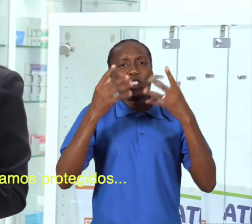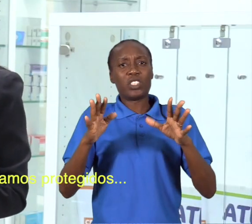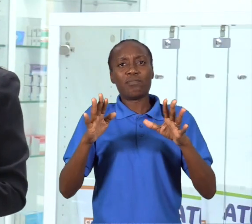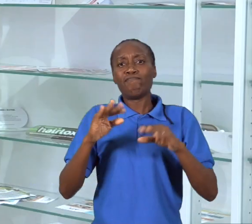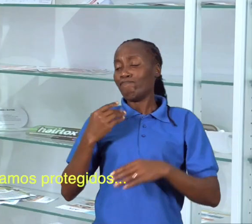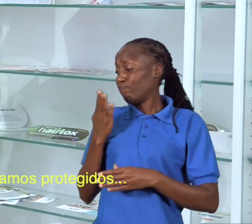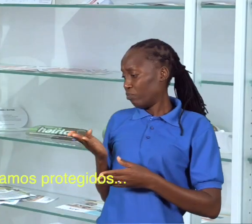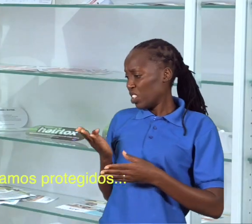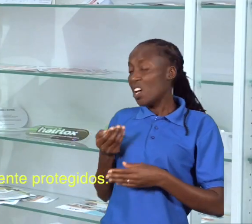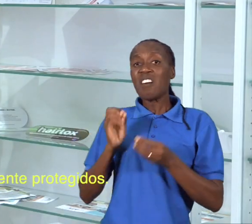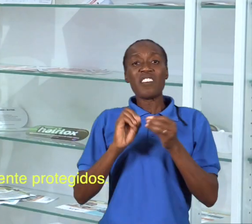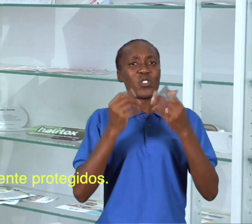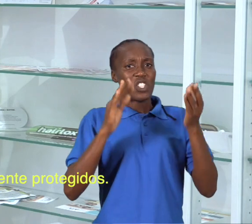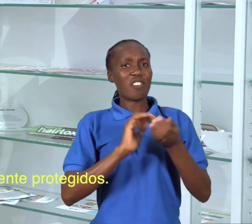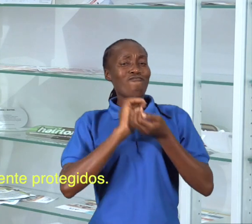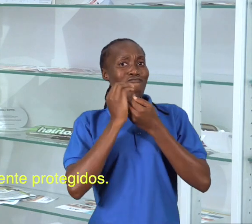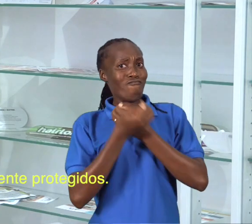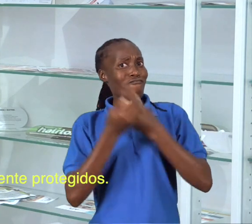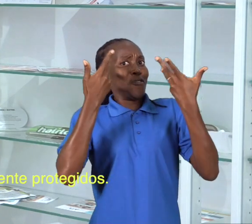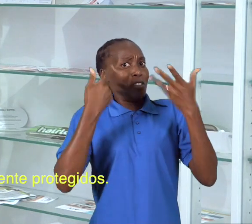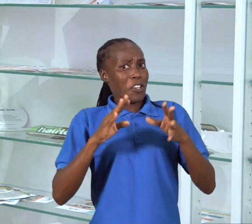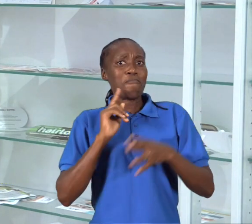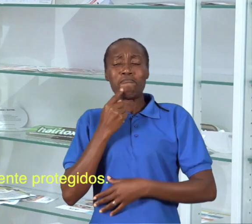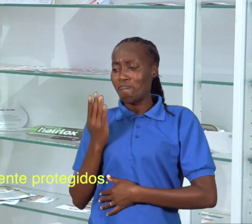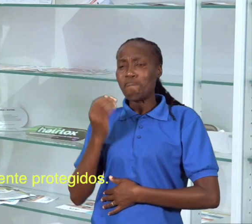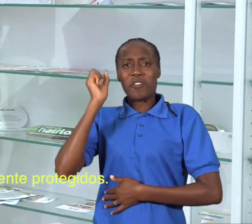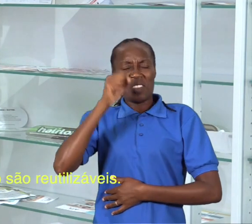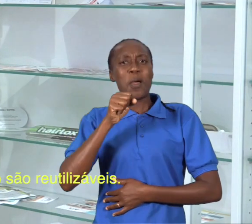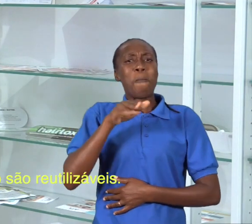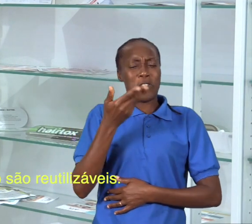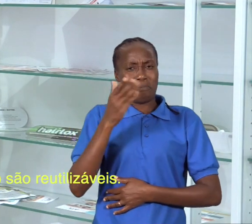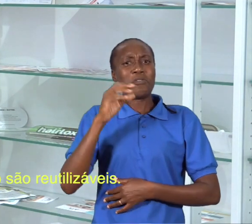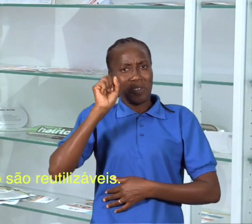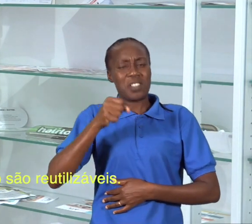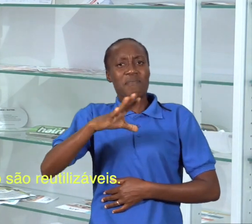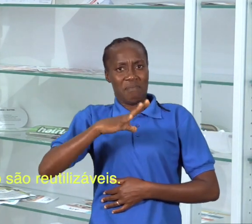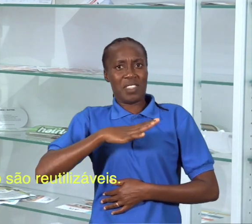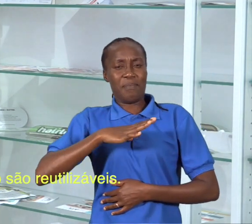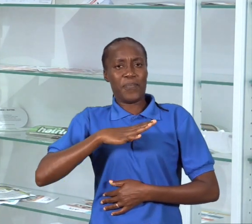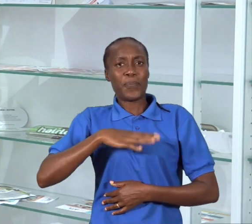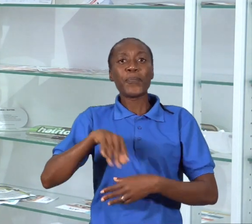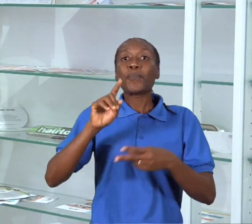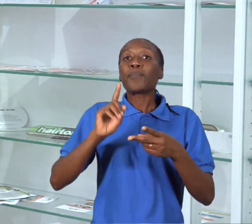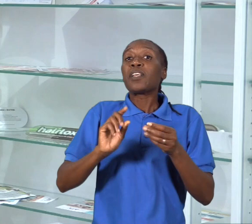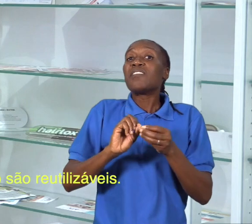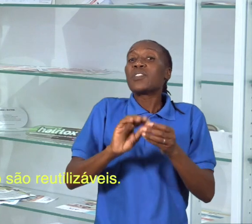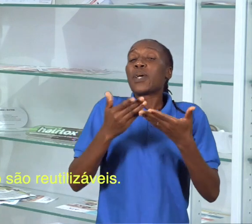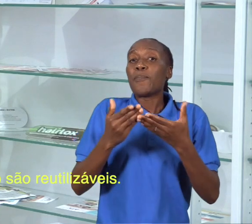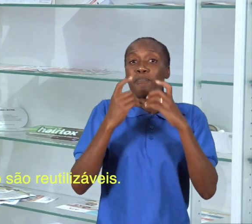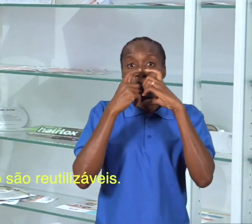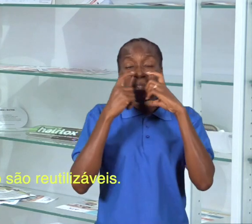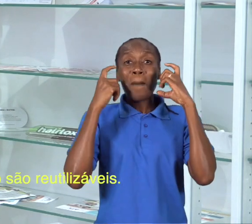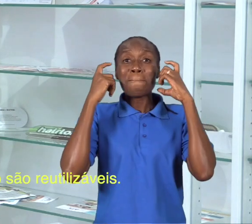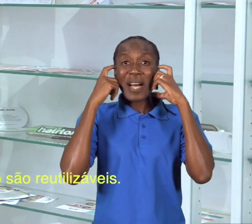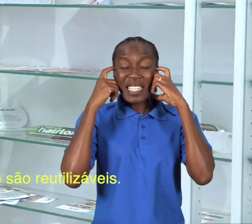protegidos. Assim garantimos que estamos minimamente protegidos. Contudo, as máscaras cirúrgicas não são